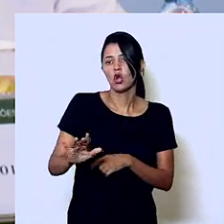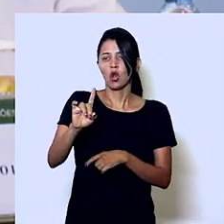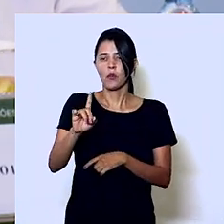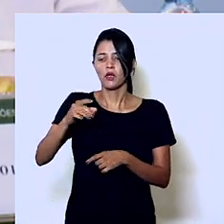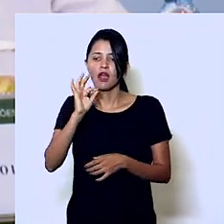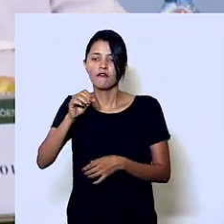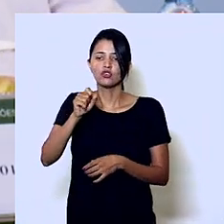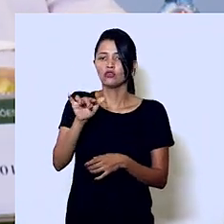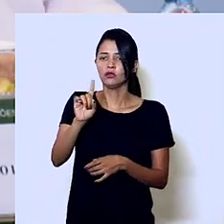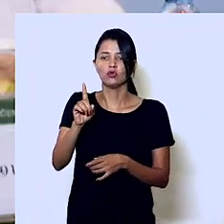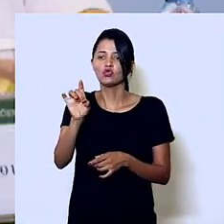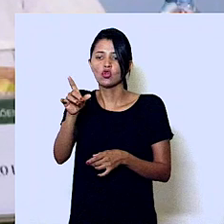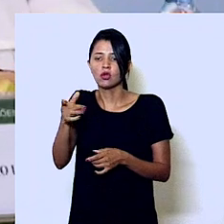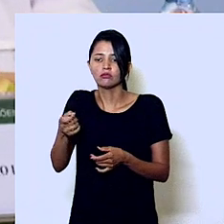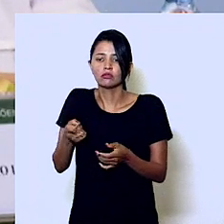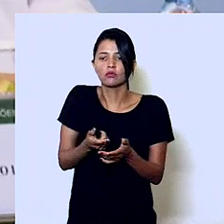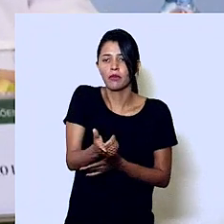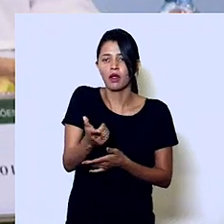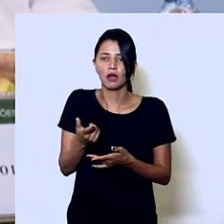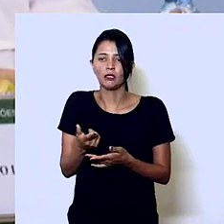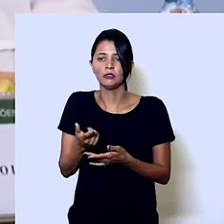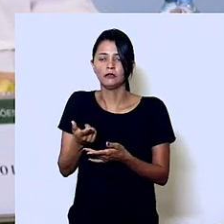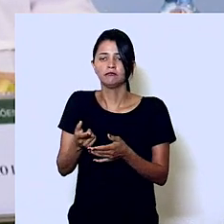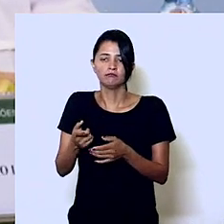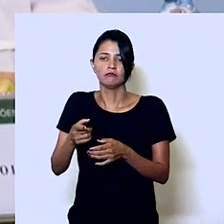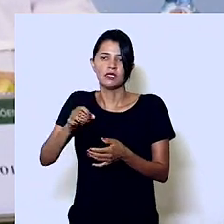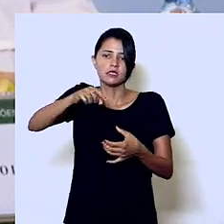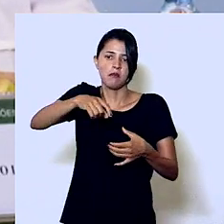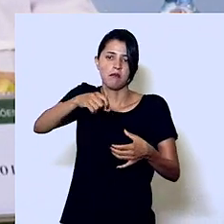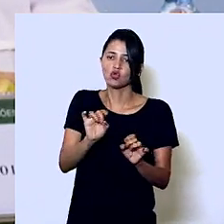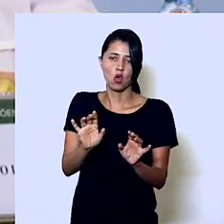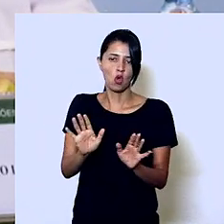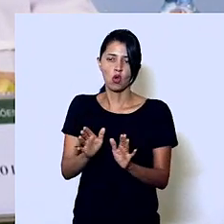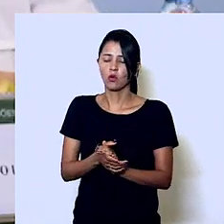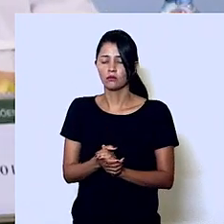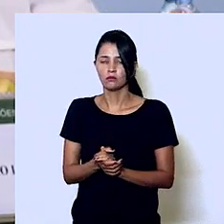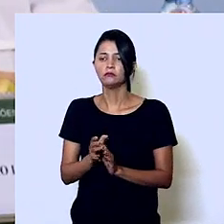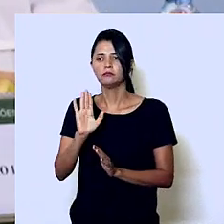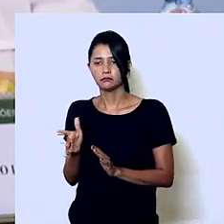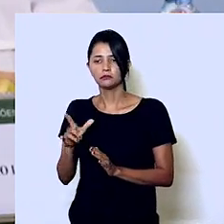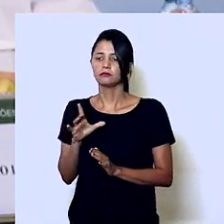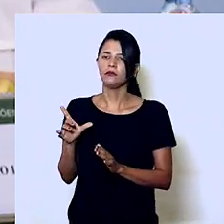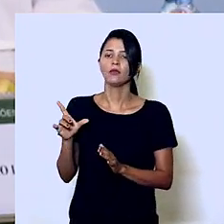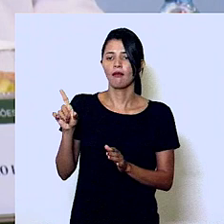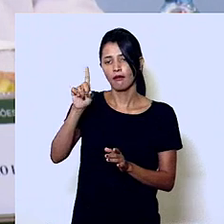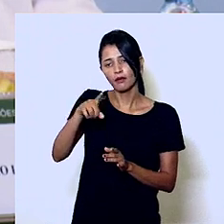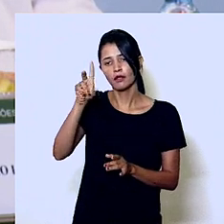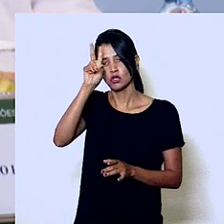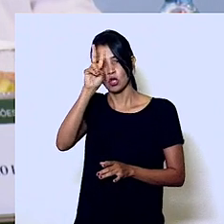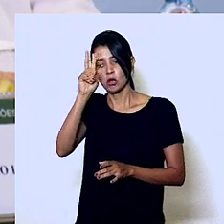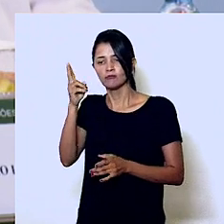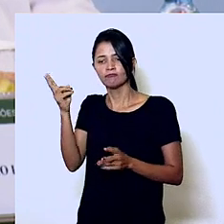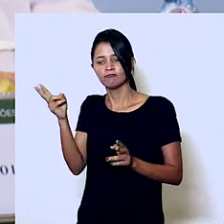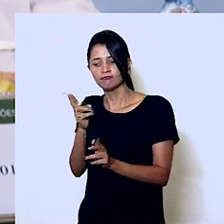grãos. Bom, isso então foi parte dessa história de relações,